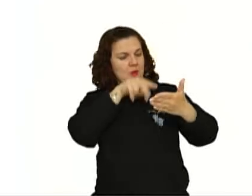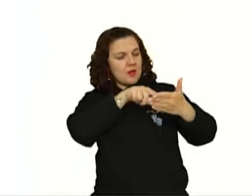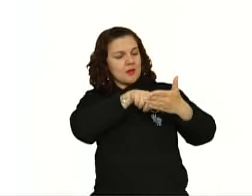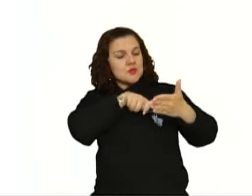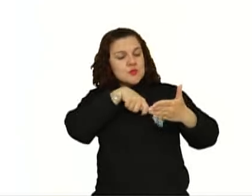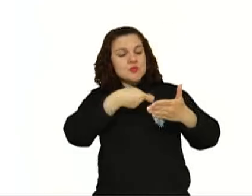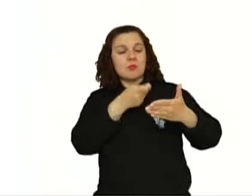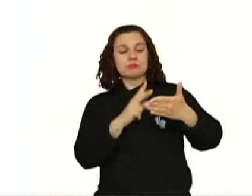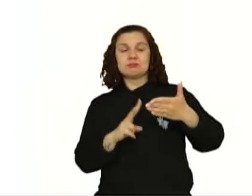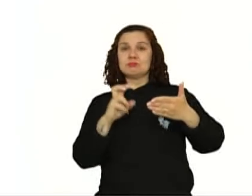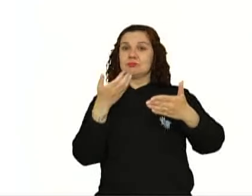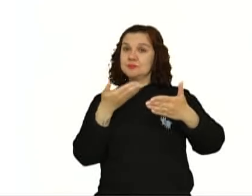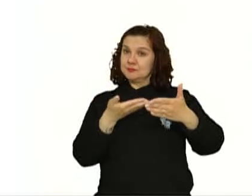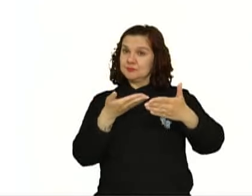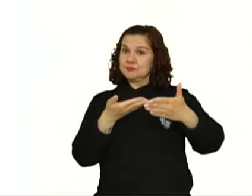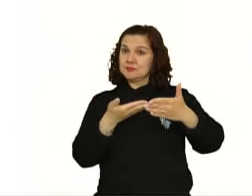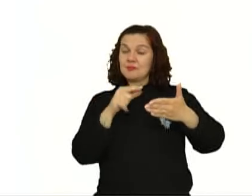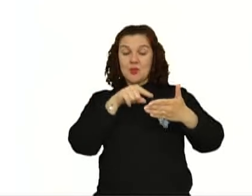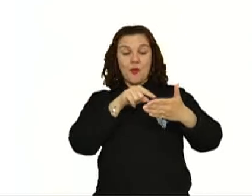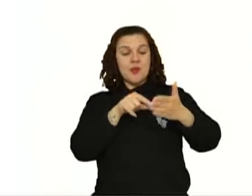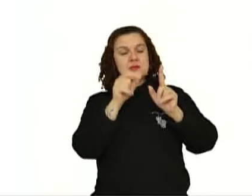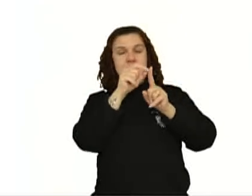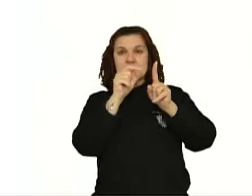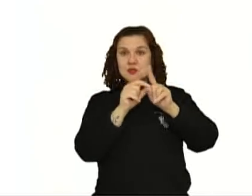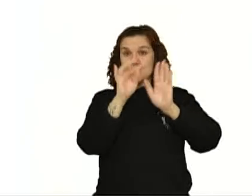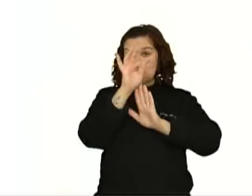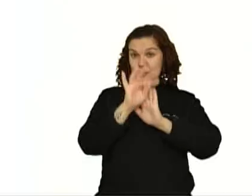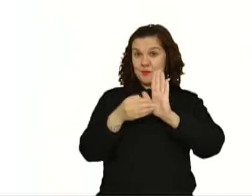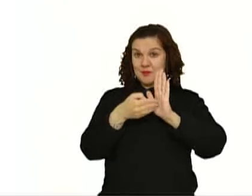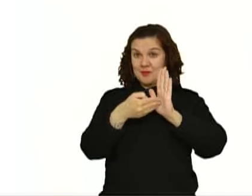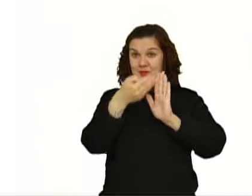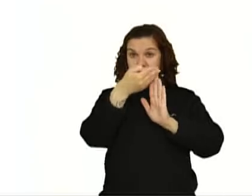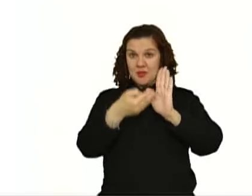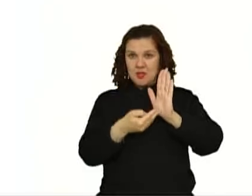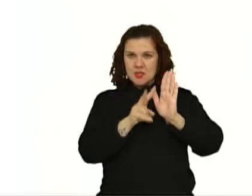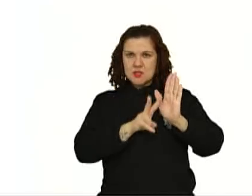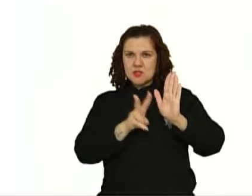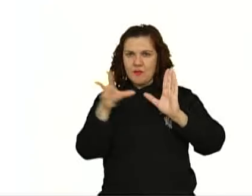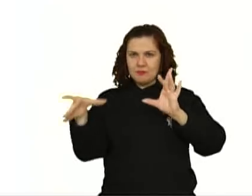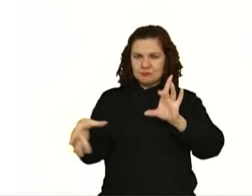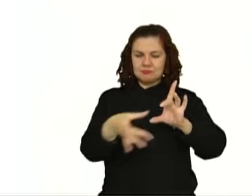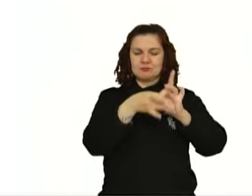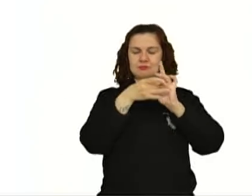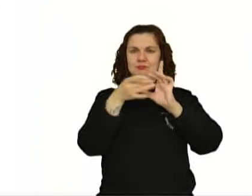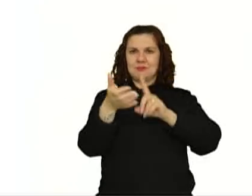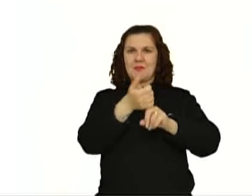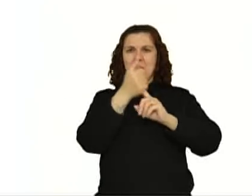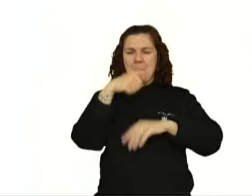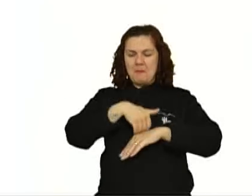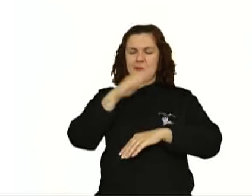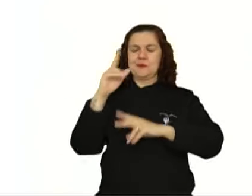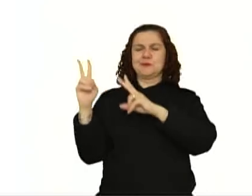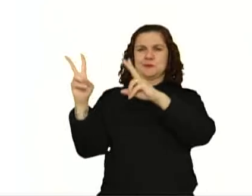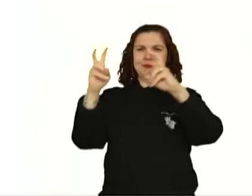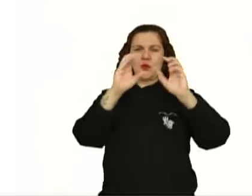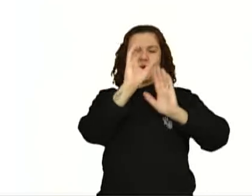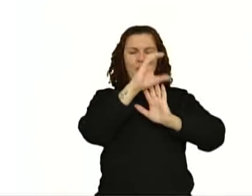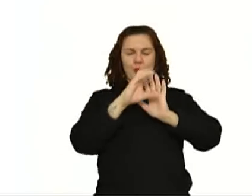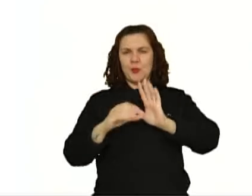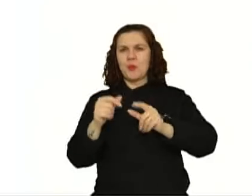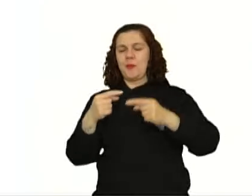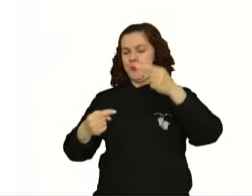sobre determinado assunto. Esse tipo textual vai tratar dos mais diversos conteúdos,